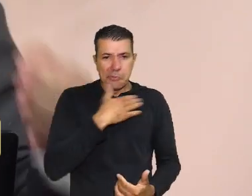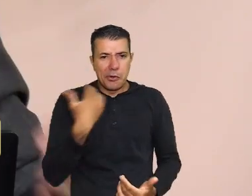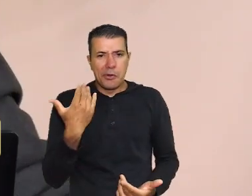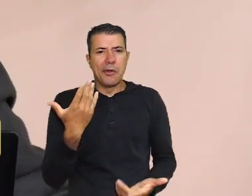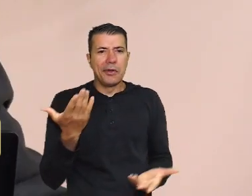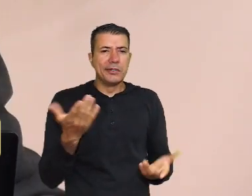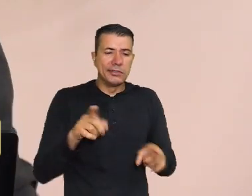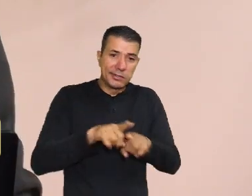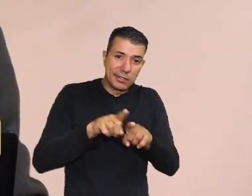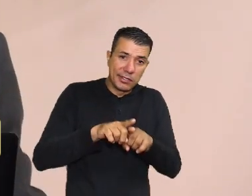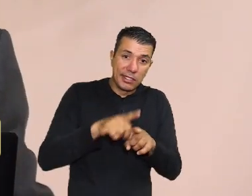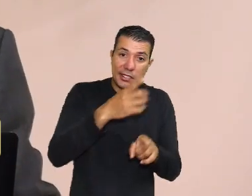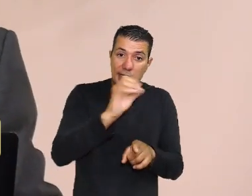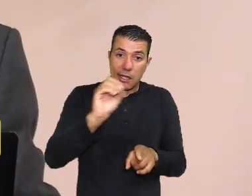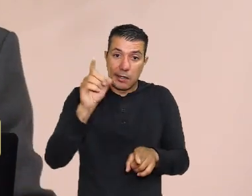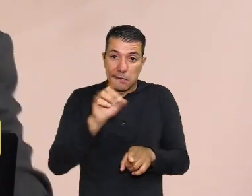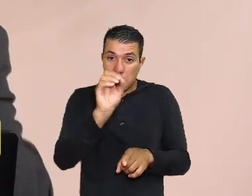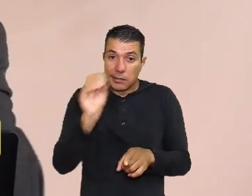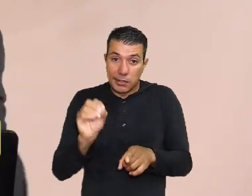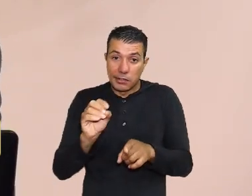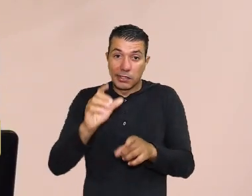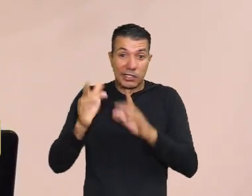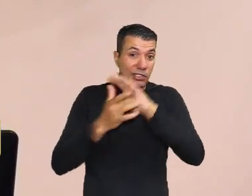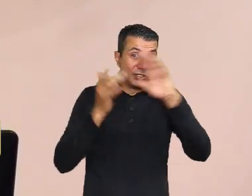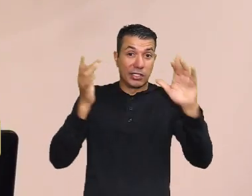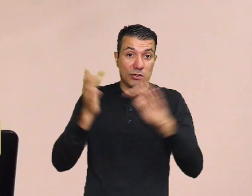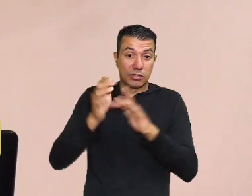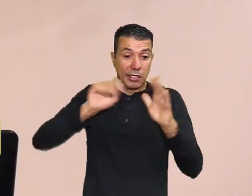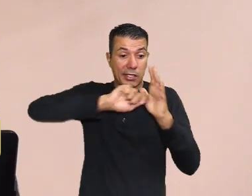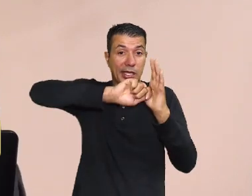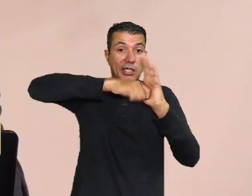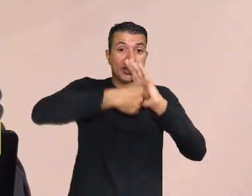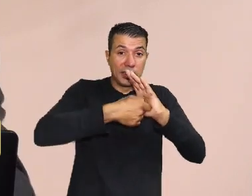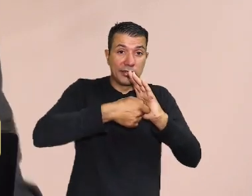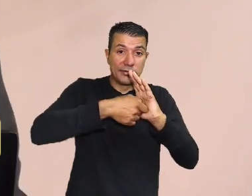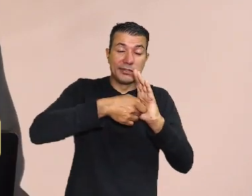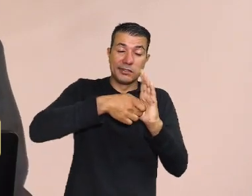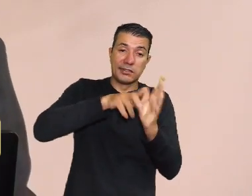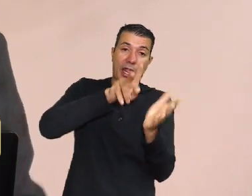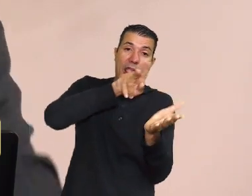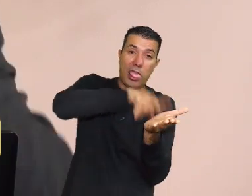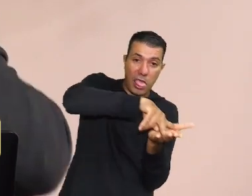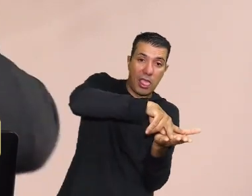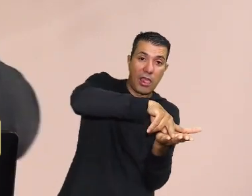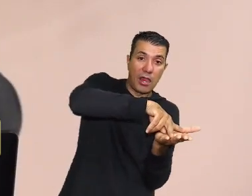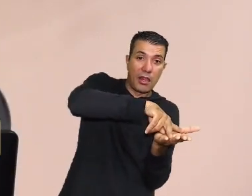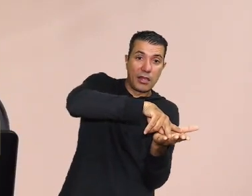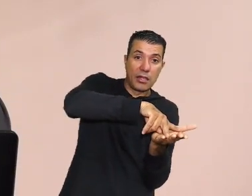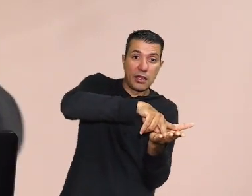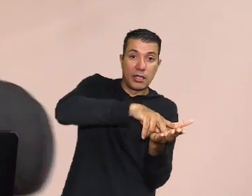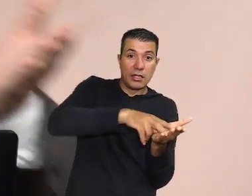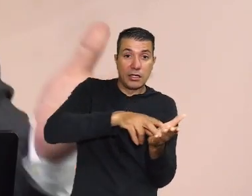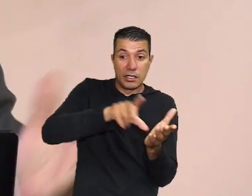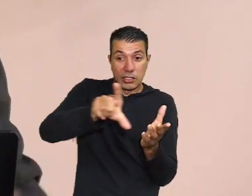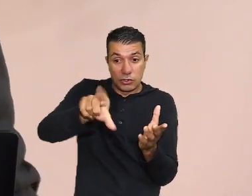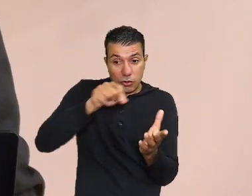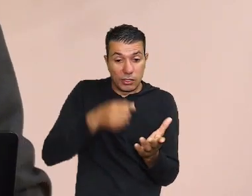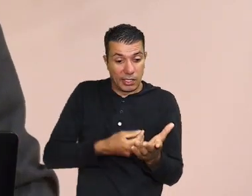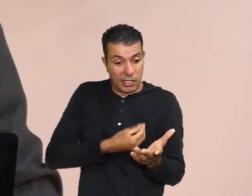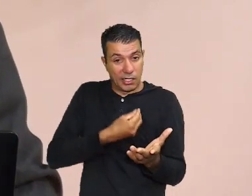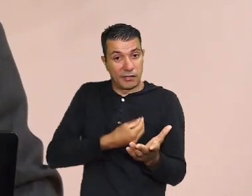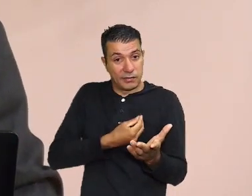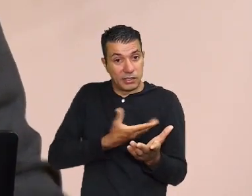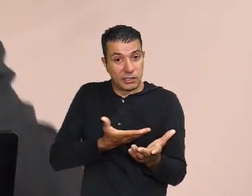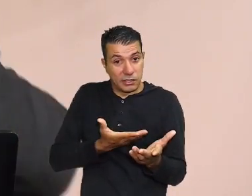tem 100% de adesão, mas Jesus, ele tem as chaves da sepultura, e ele diz hoje: escolha a vida para que